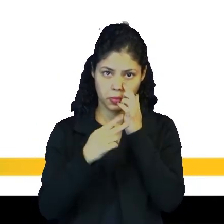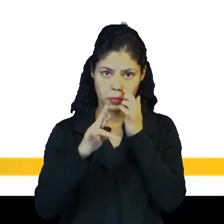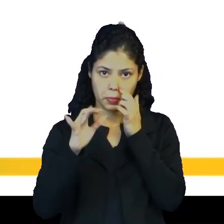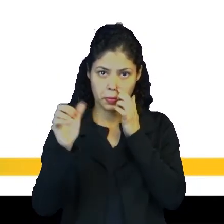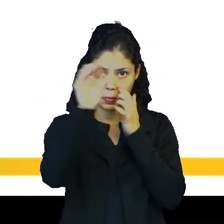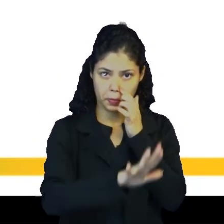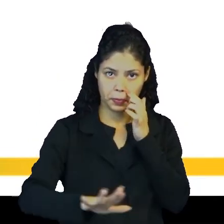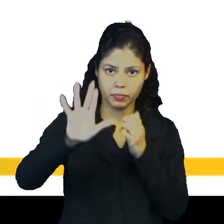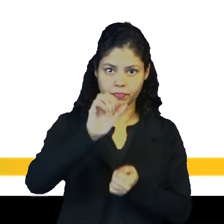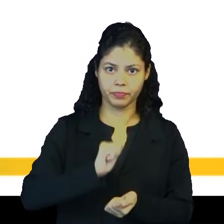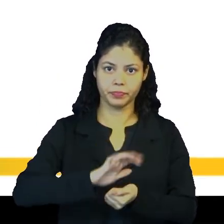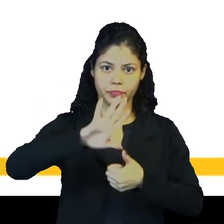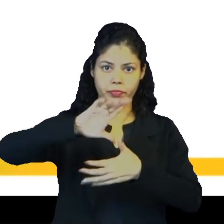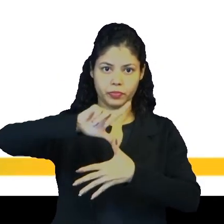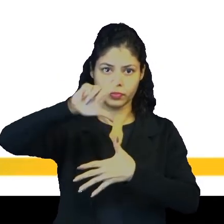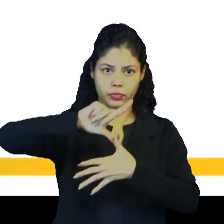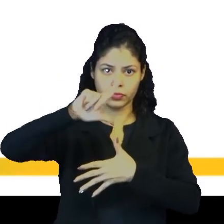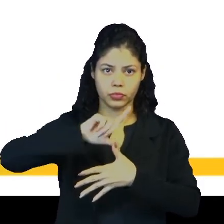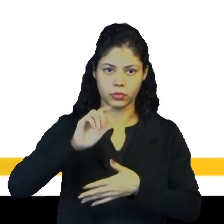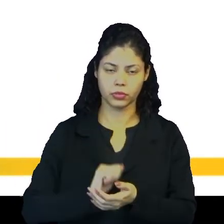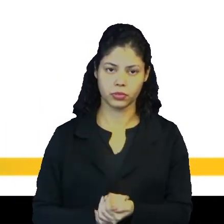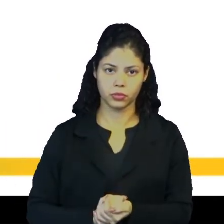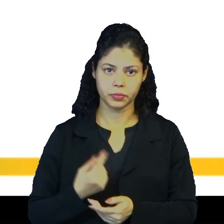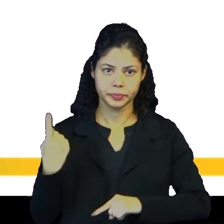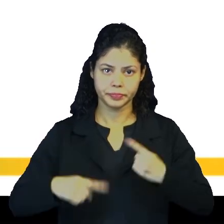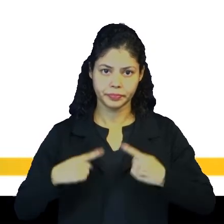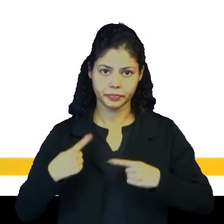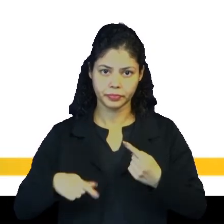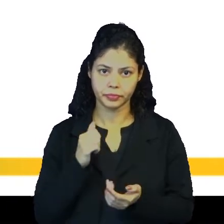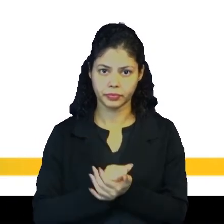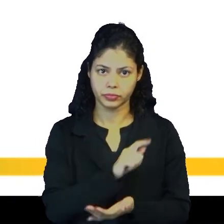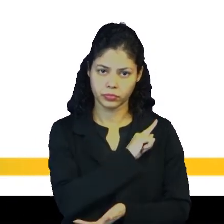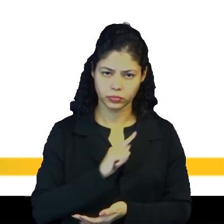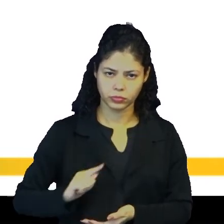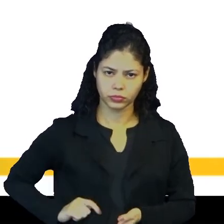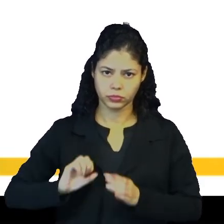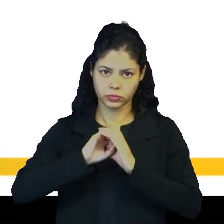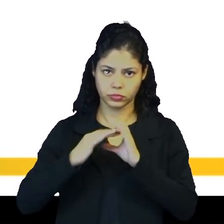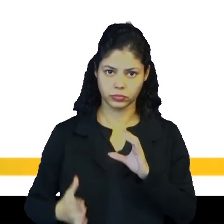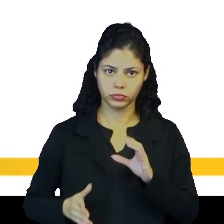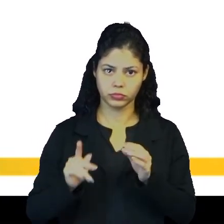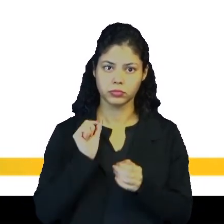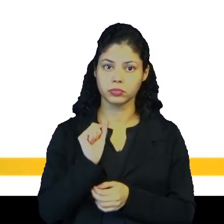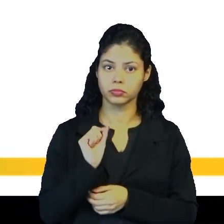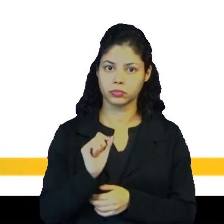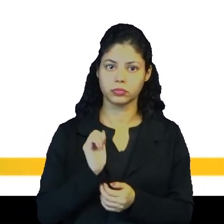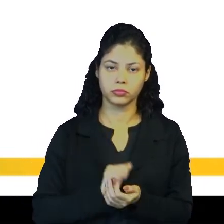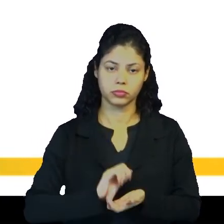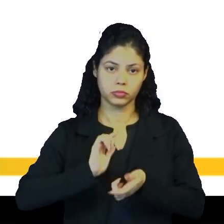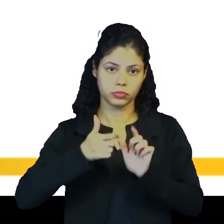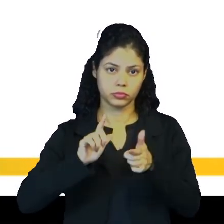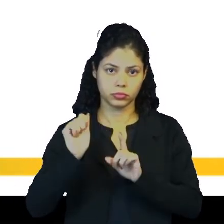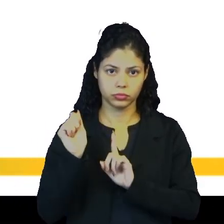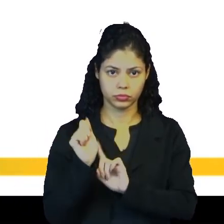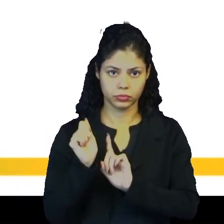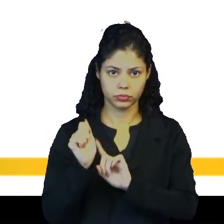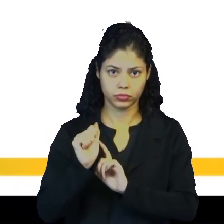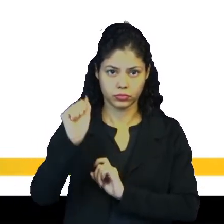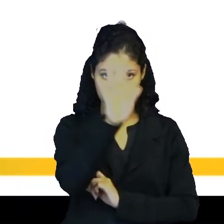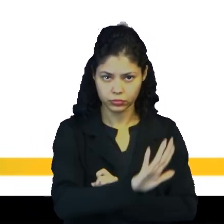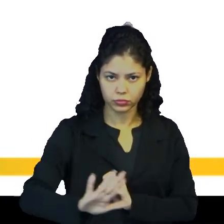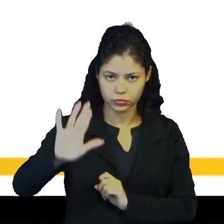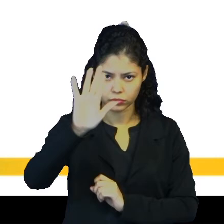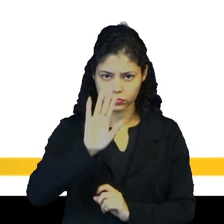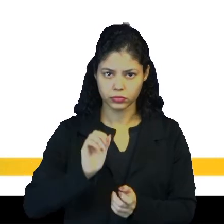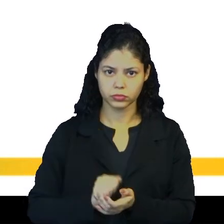panorama geral da América Latina. Sua política de governo se caracterizou por ser, letra A,